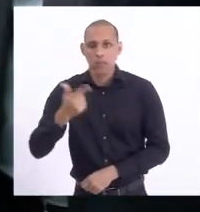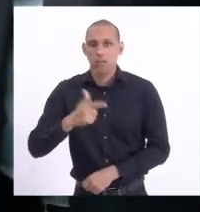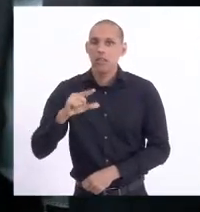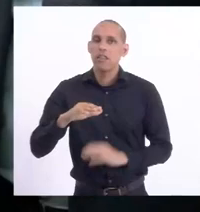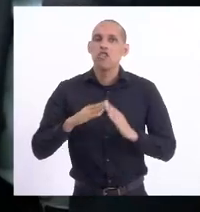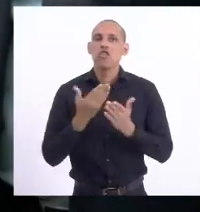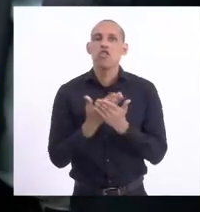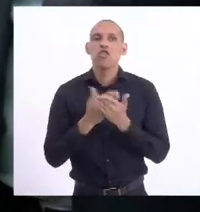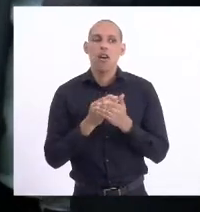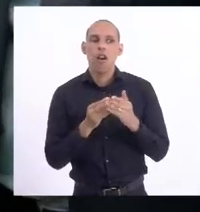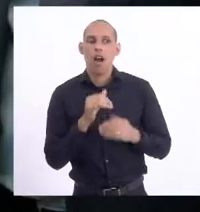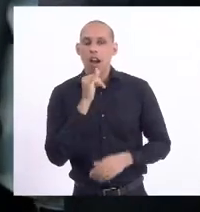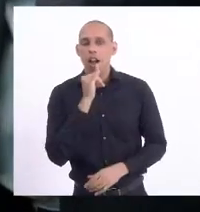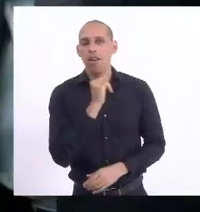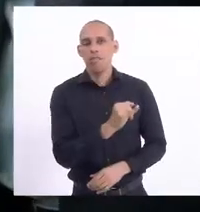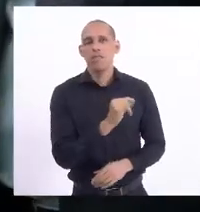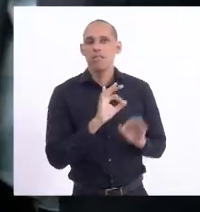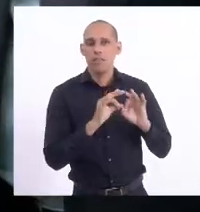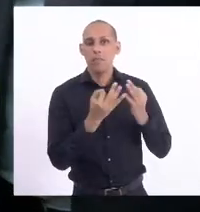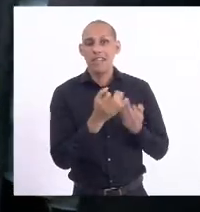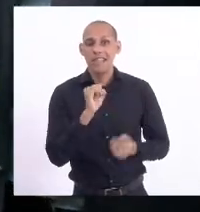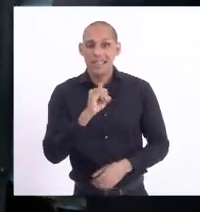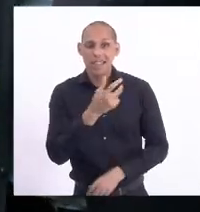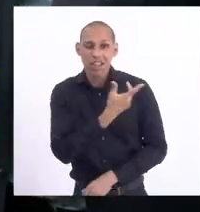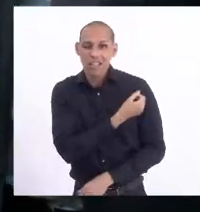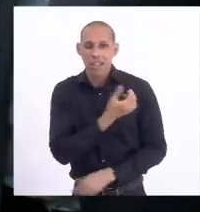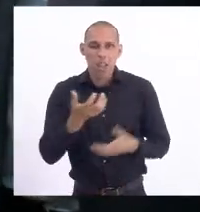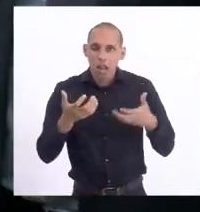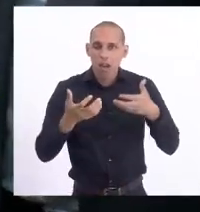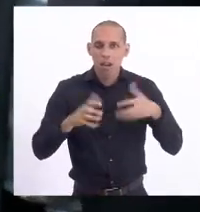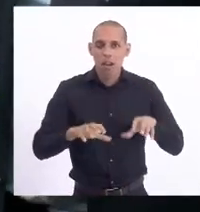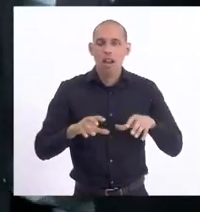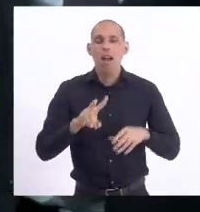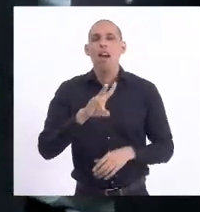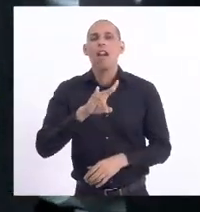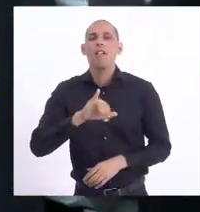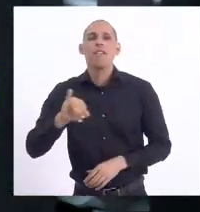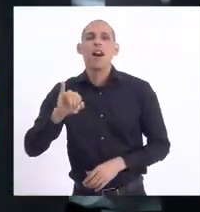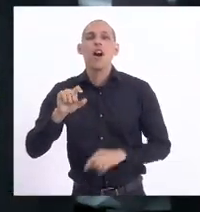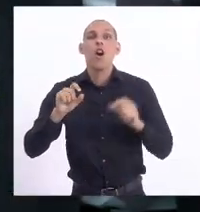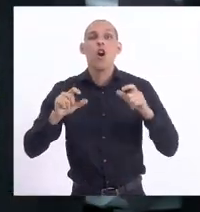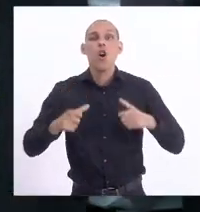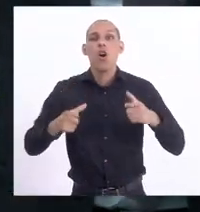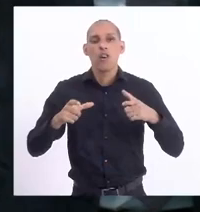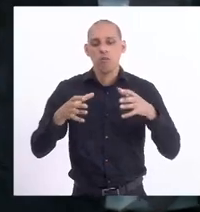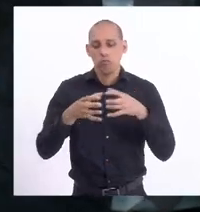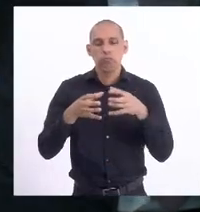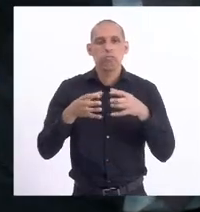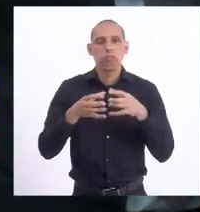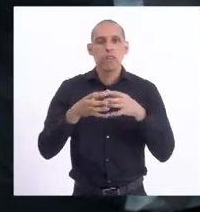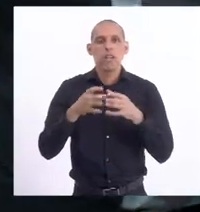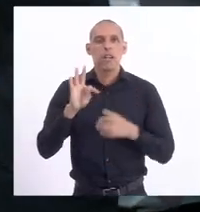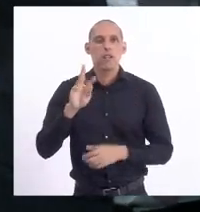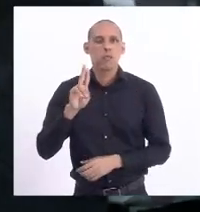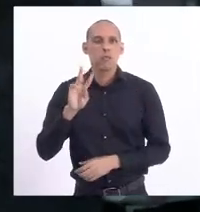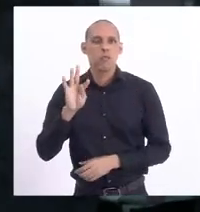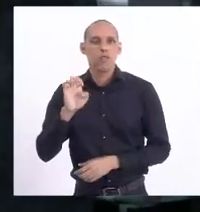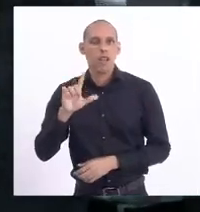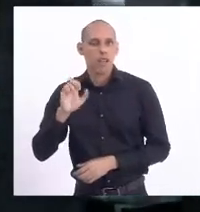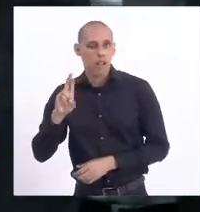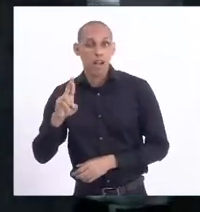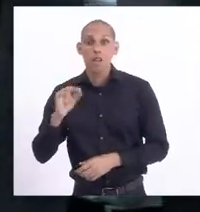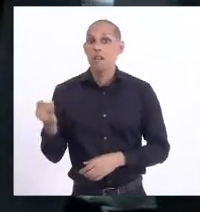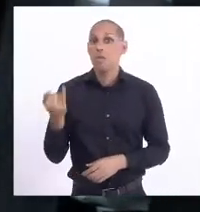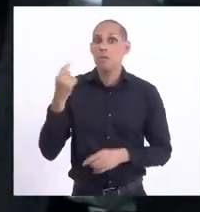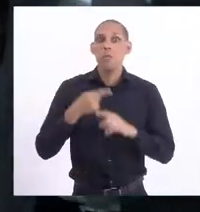notificaria a família e, caso insistisse em não vacinar, encaminharia o caso para o Conselho Tutelar. Isso é importante, porque dentro